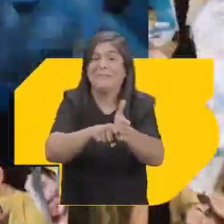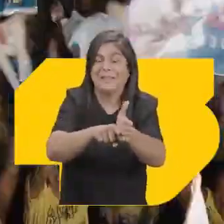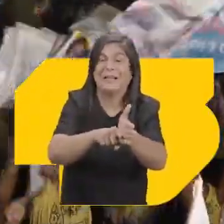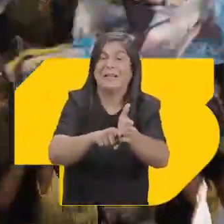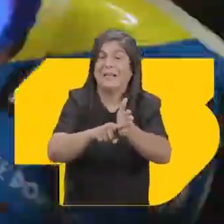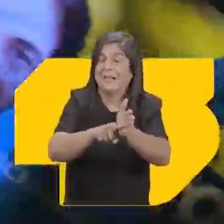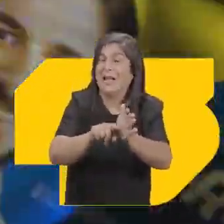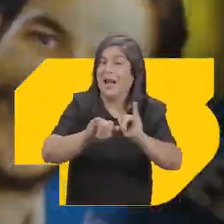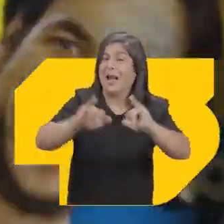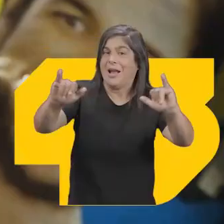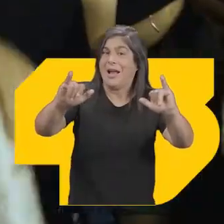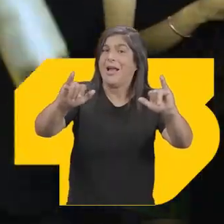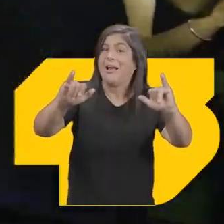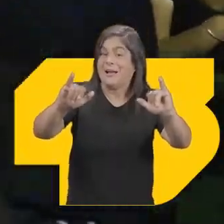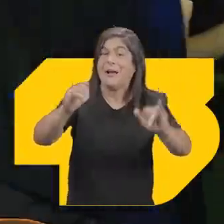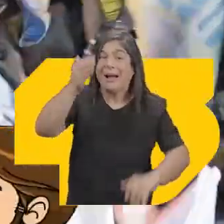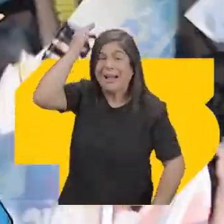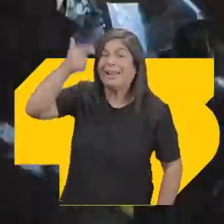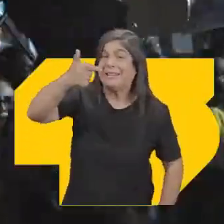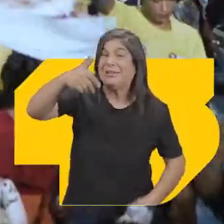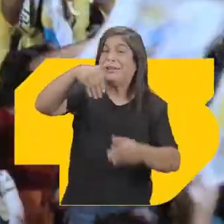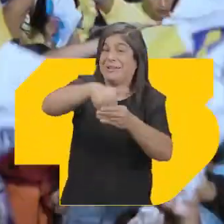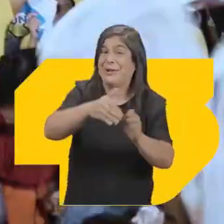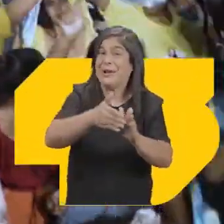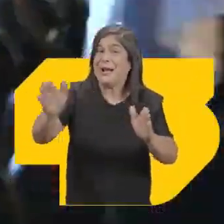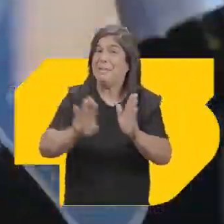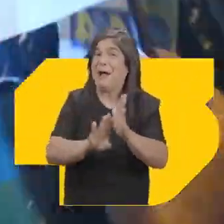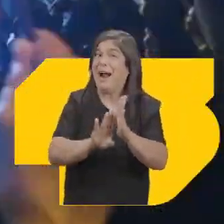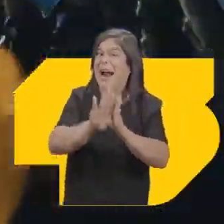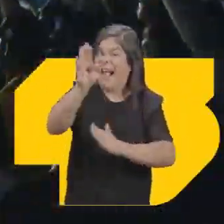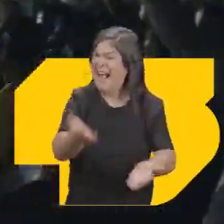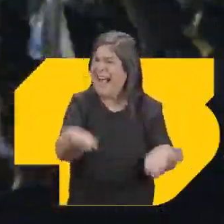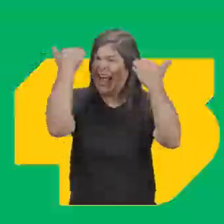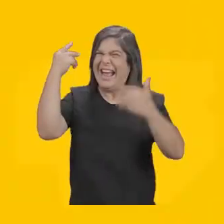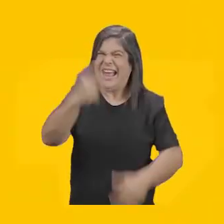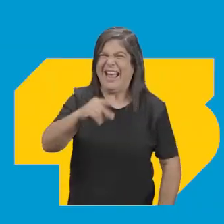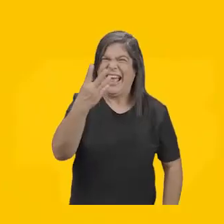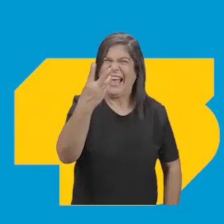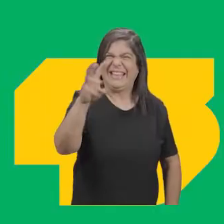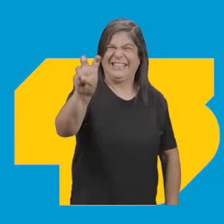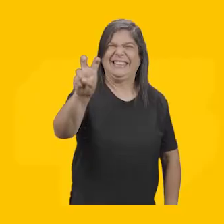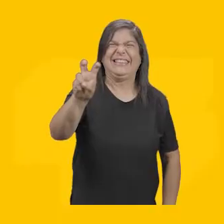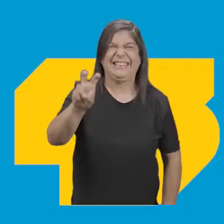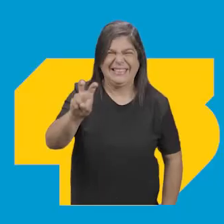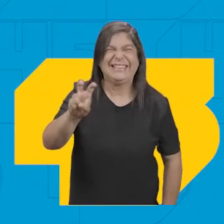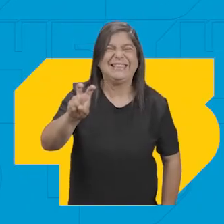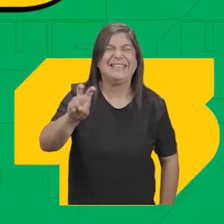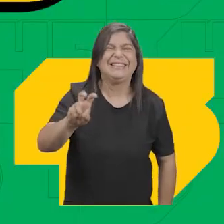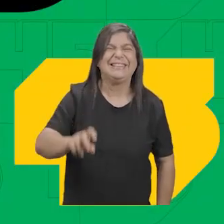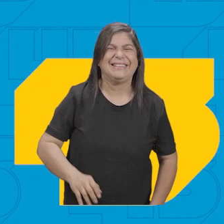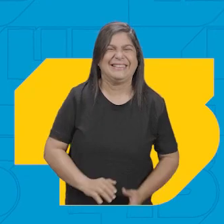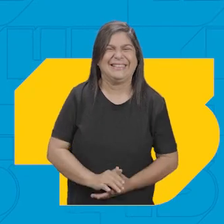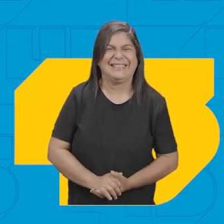Paraíba confirma. Pedro vai pro segundo turno e é o candidato que mais cresce. Simbora no 45.